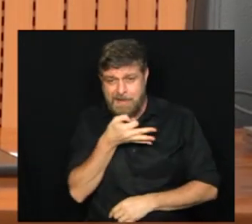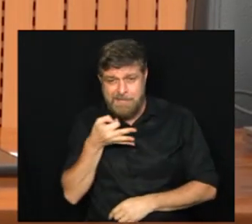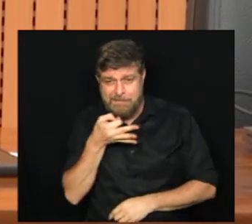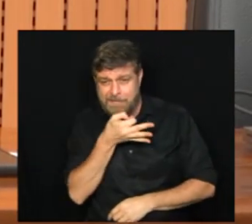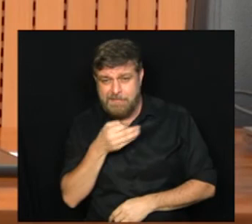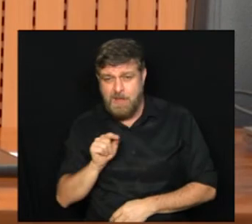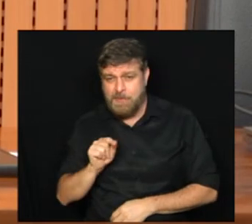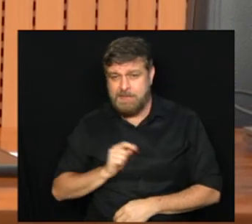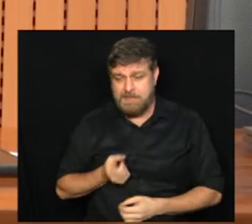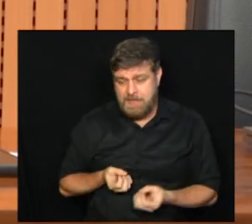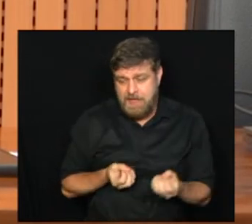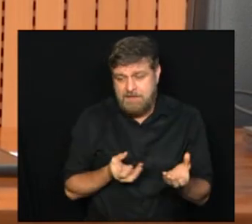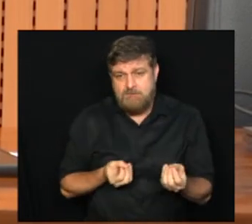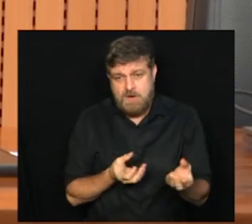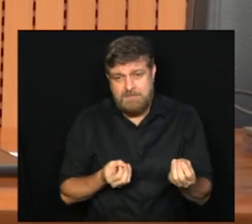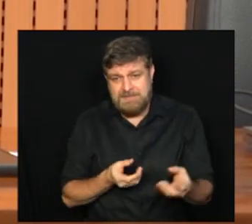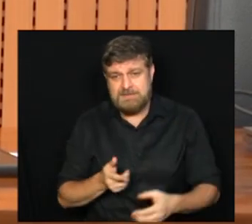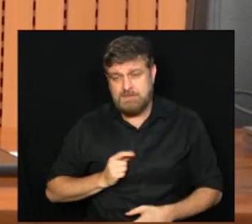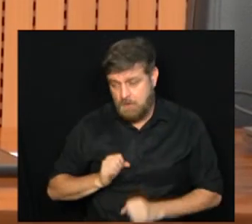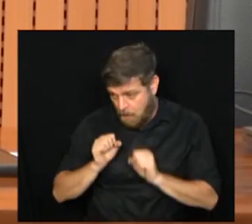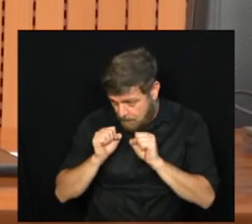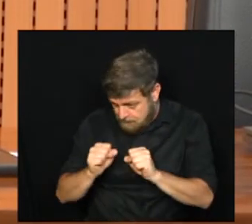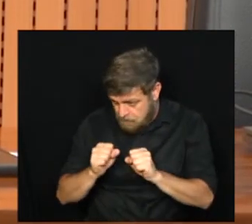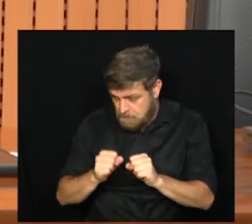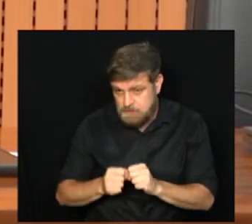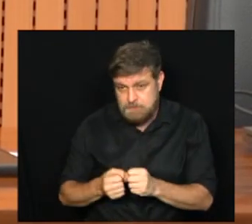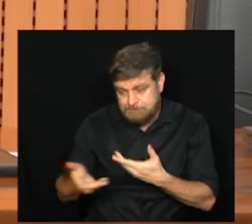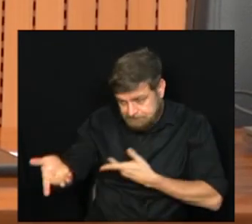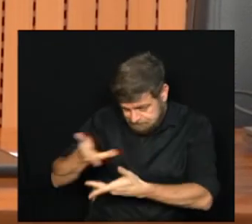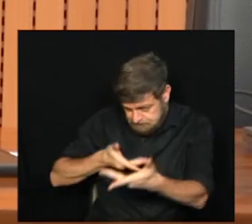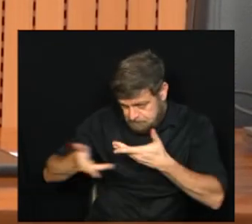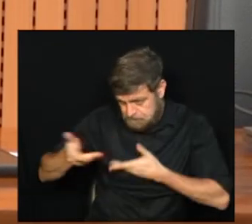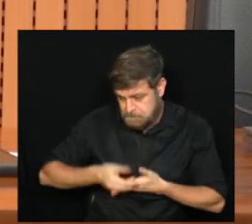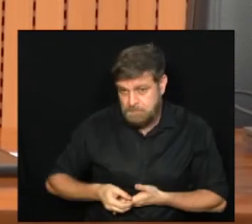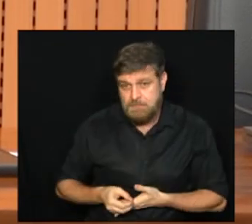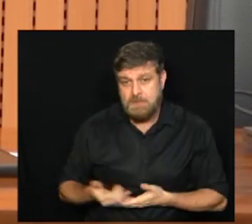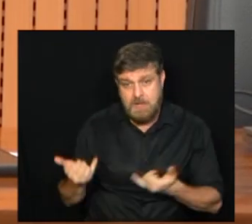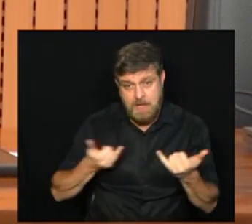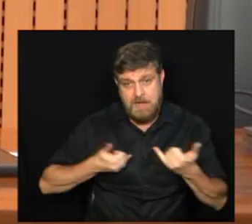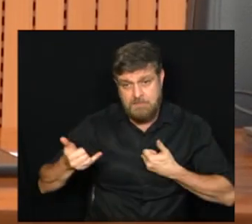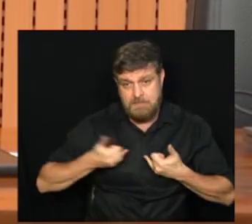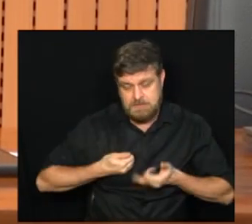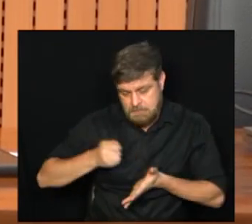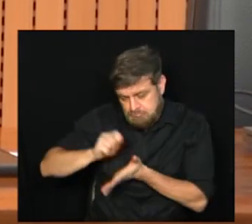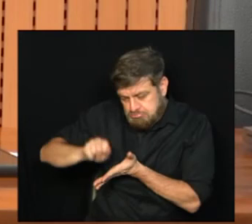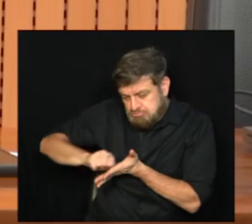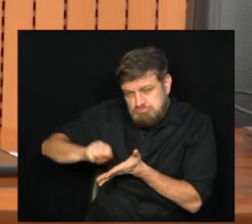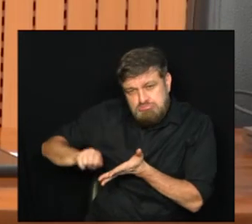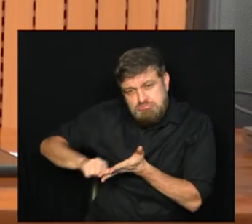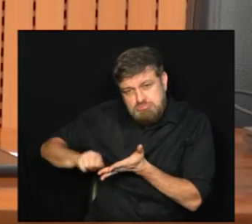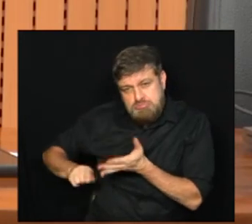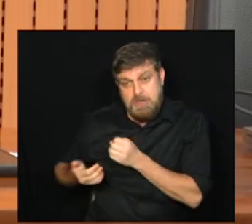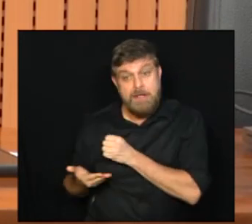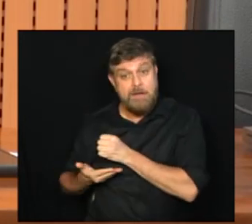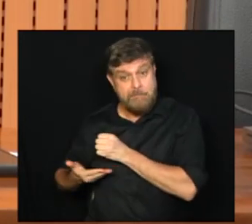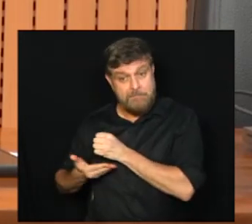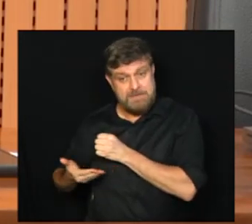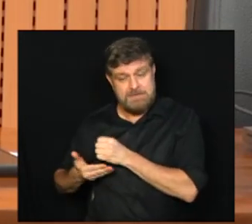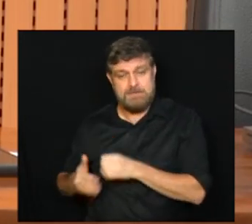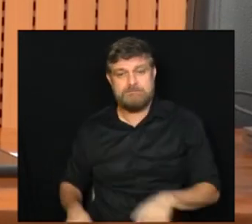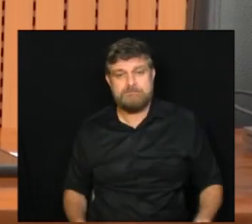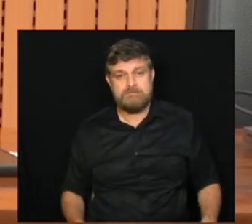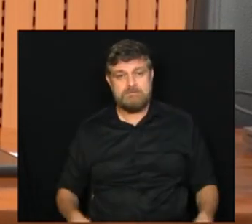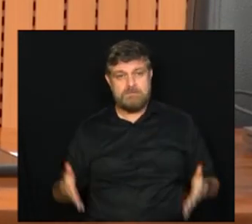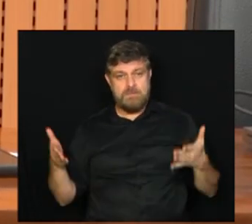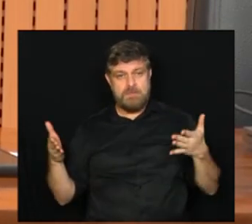os dados que ela tem, se puder compartilhar conosco, né, seria interessante para embasar o relatório. Daniela, por